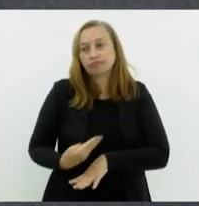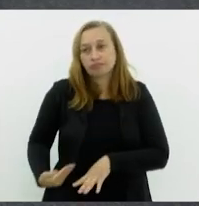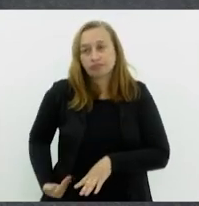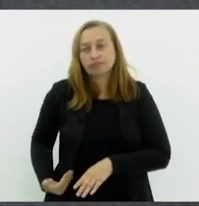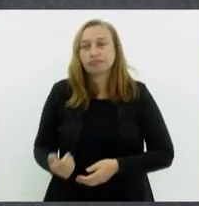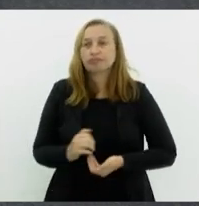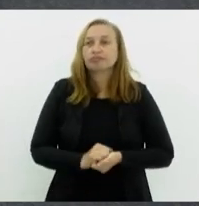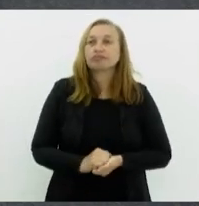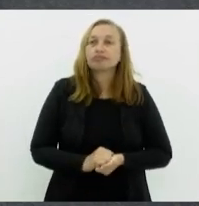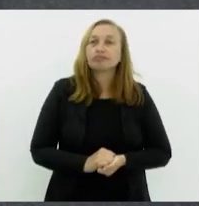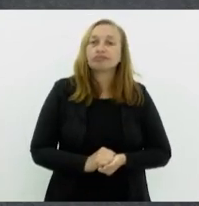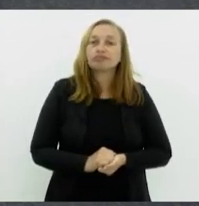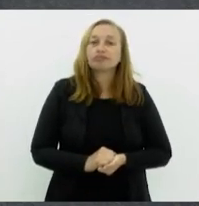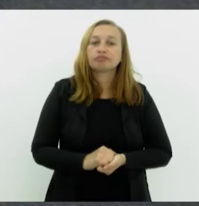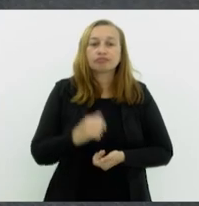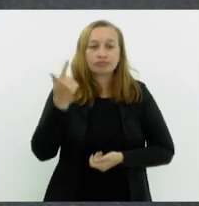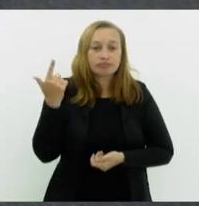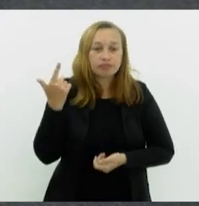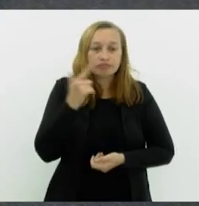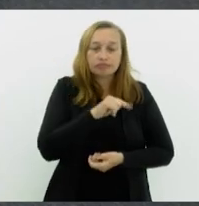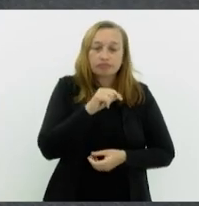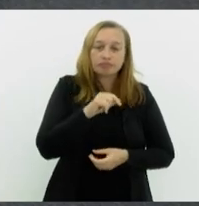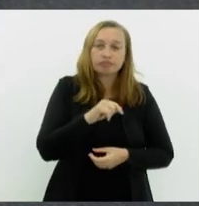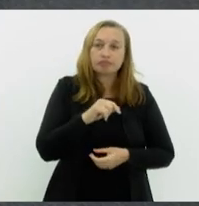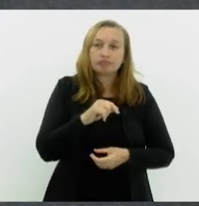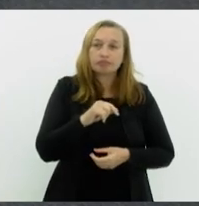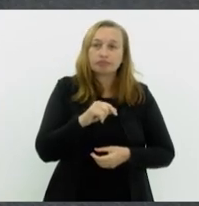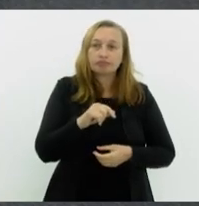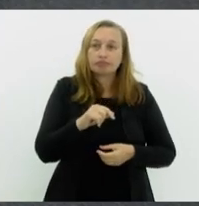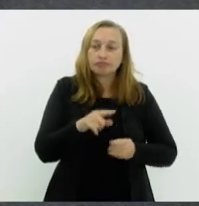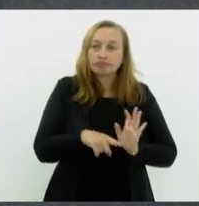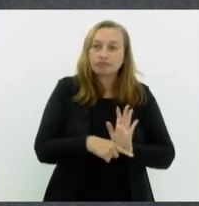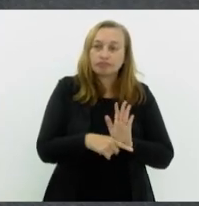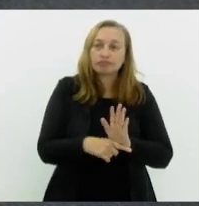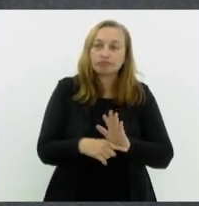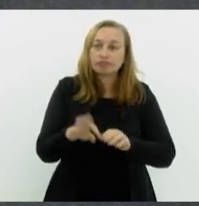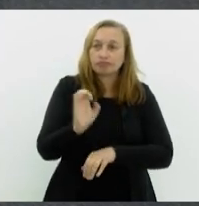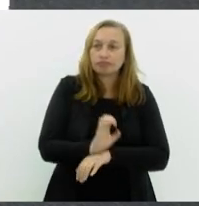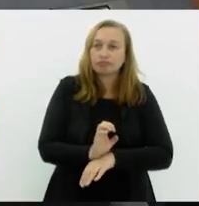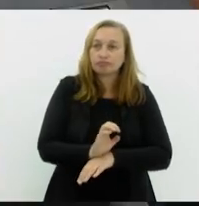por conseguir colocar o Estado nos trilhos do desenvolvimento.